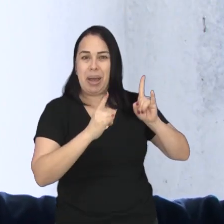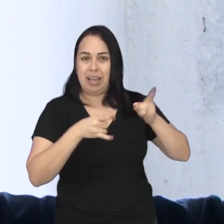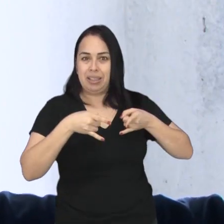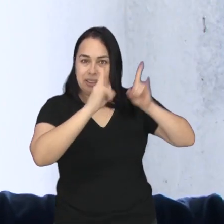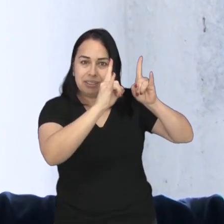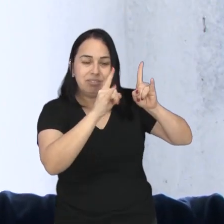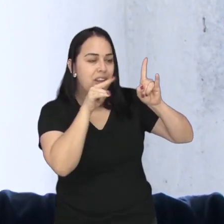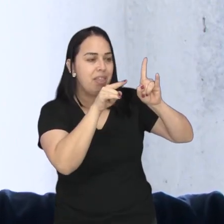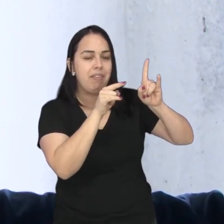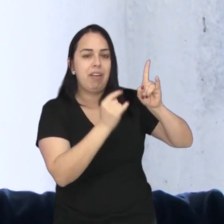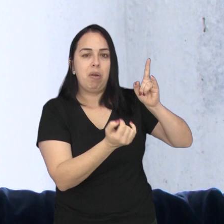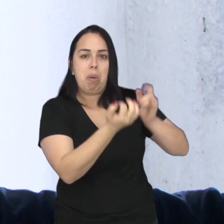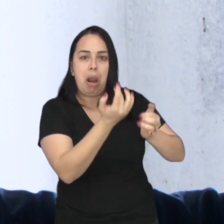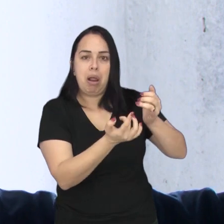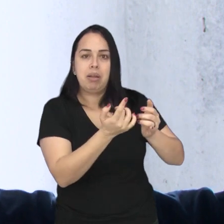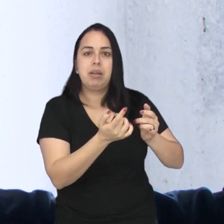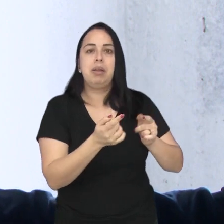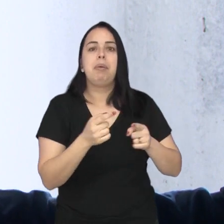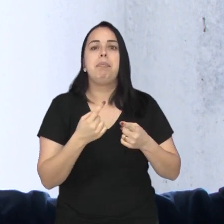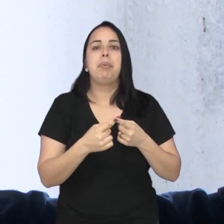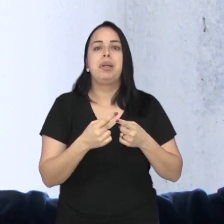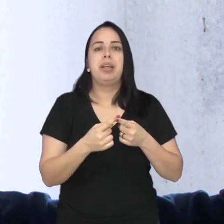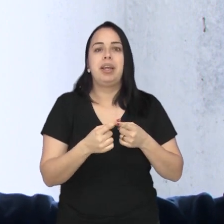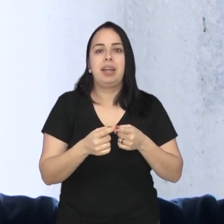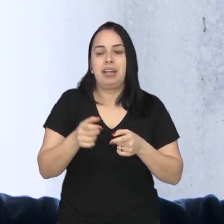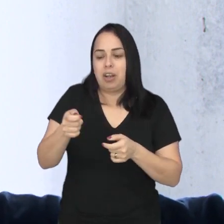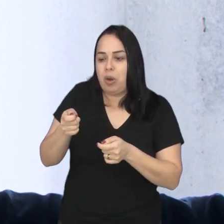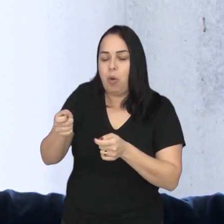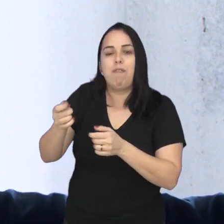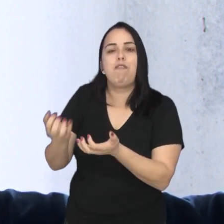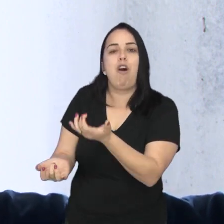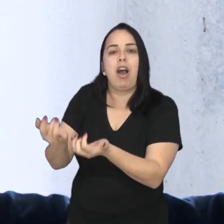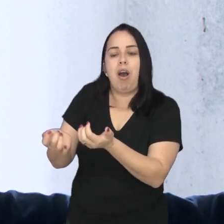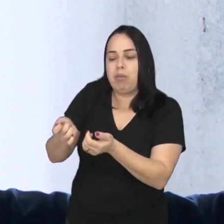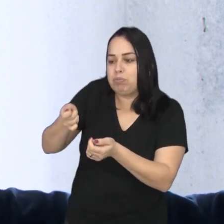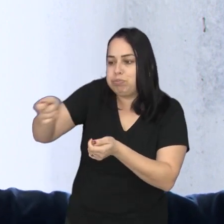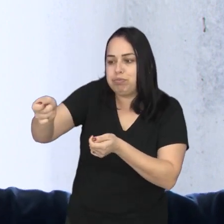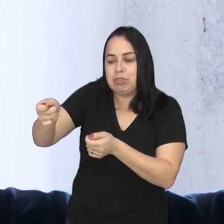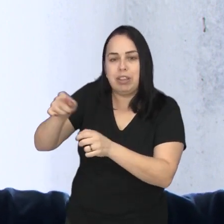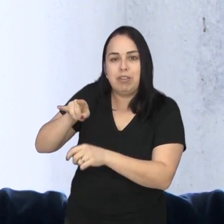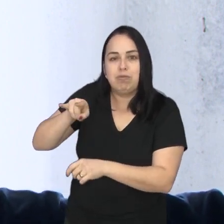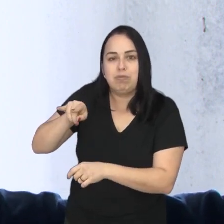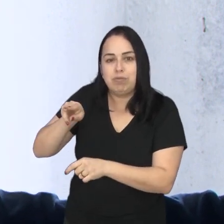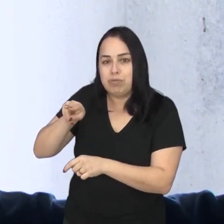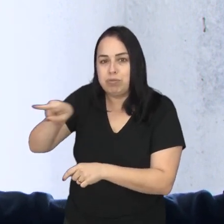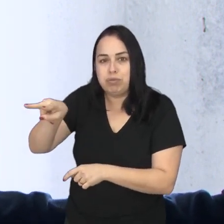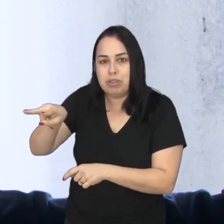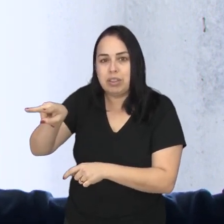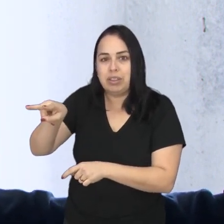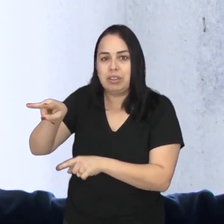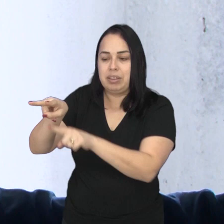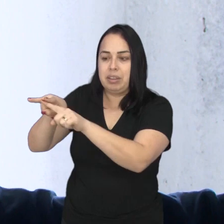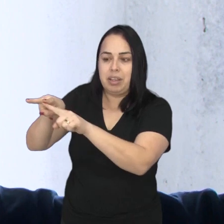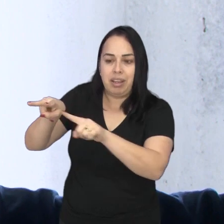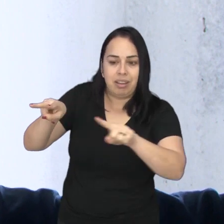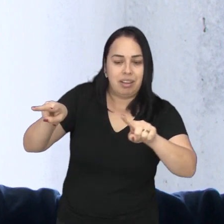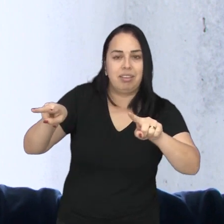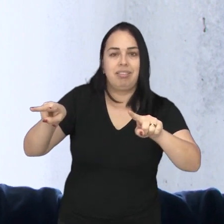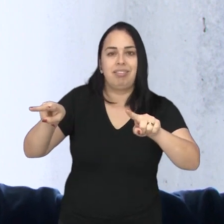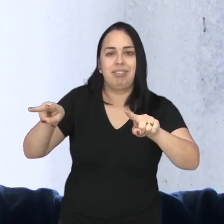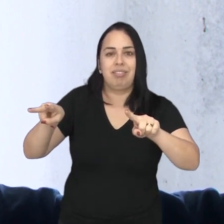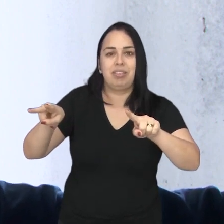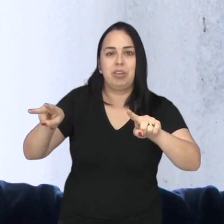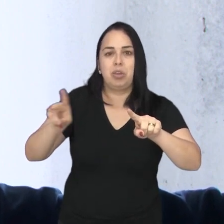apartamento, por ter colocado onde não existia um cooktop, o pessoal colocar, e simplesmente puxar uma fiação dentro de uma junta de